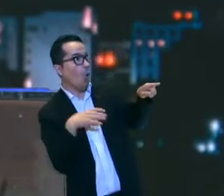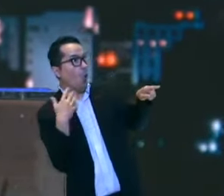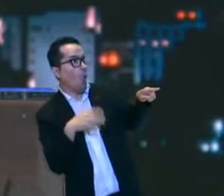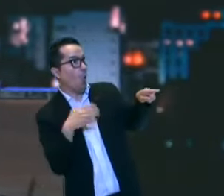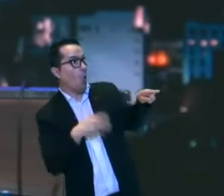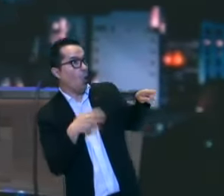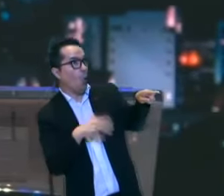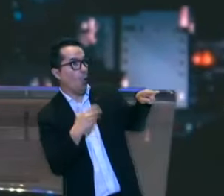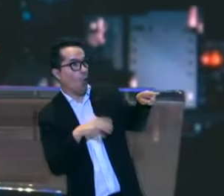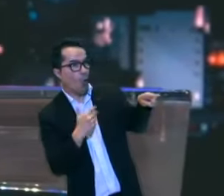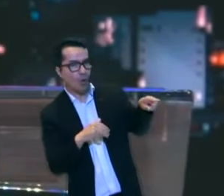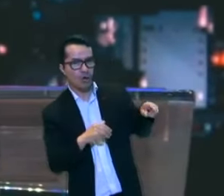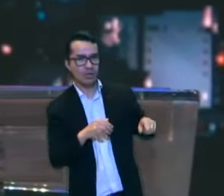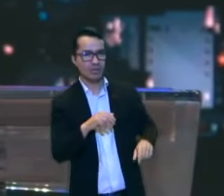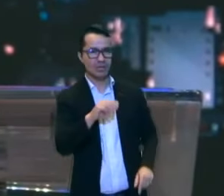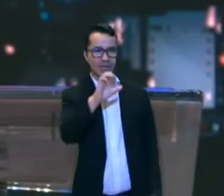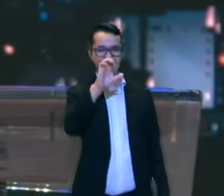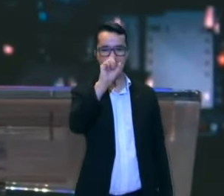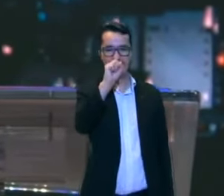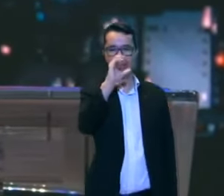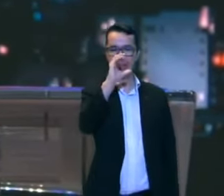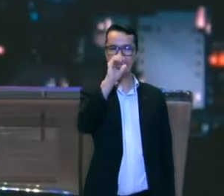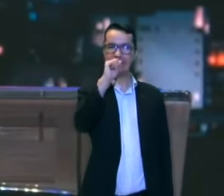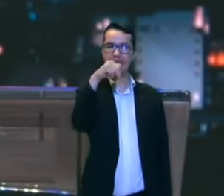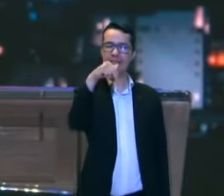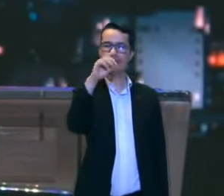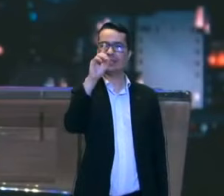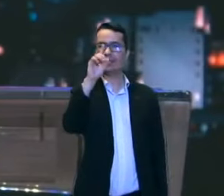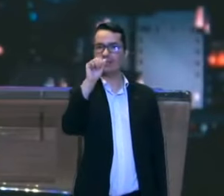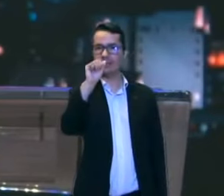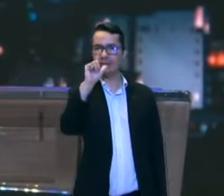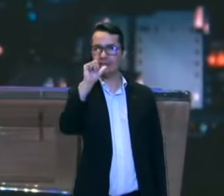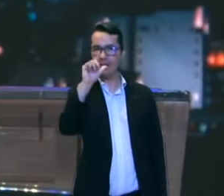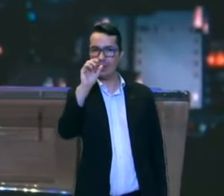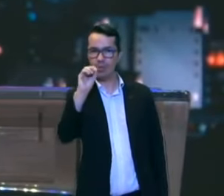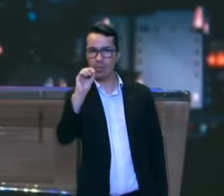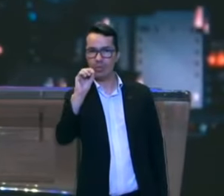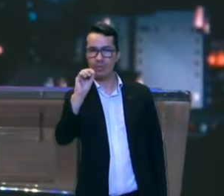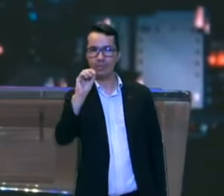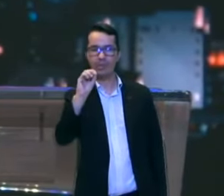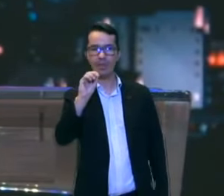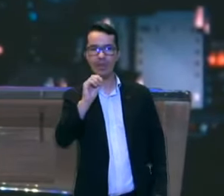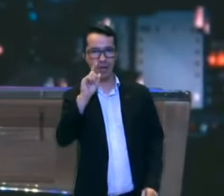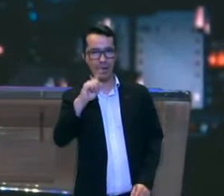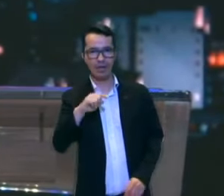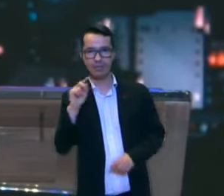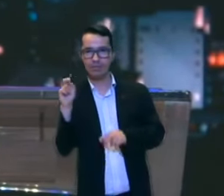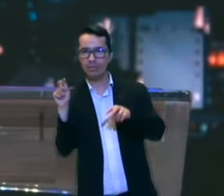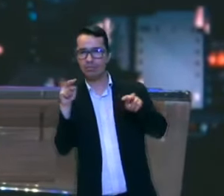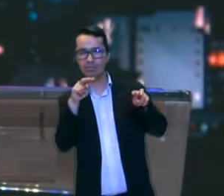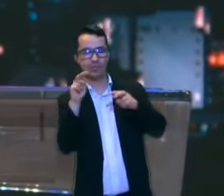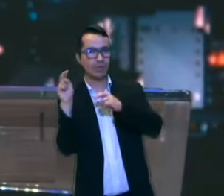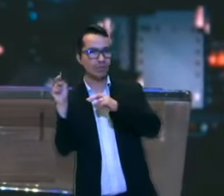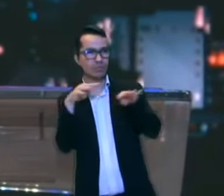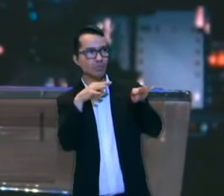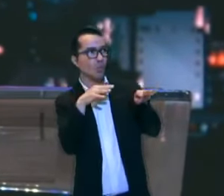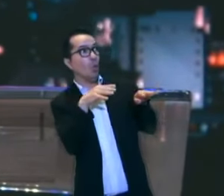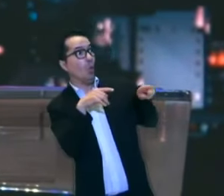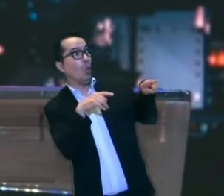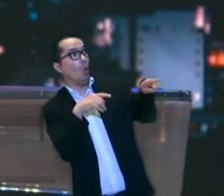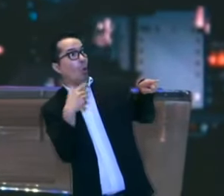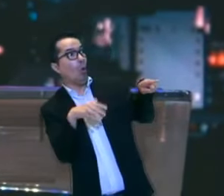Essa palavra escândalo, ela é muito interessante. Ofensa, escândalo, pedra de tropeço, é a mesma